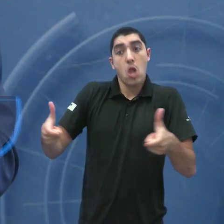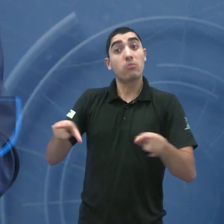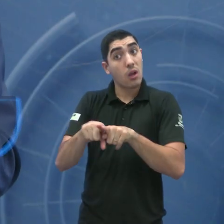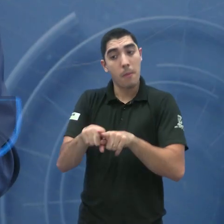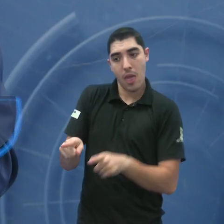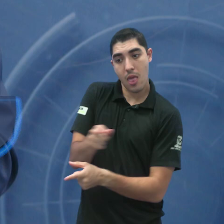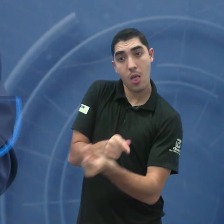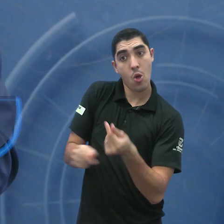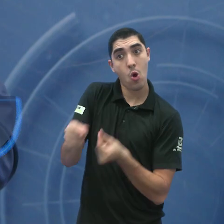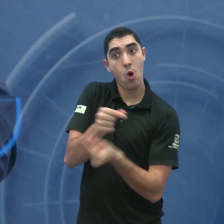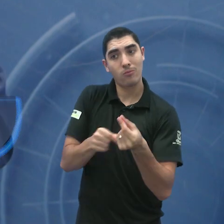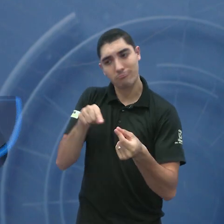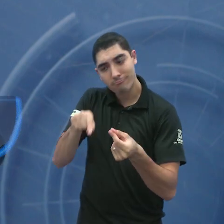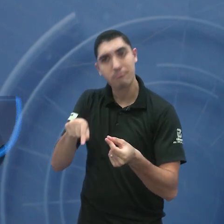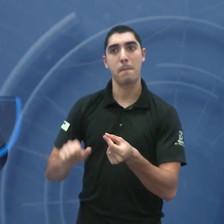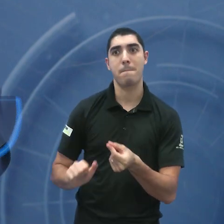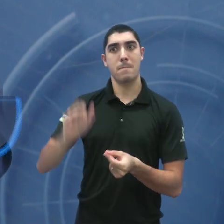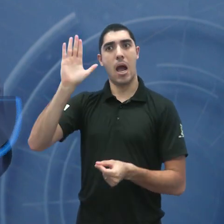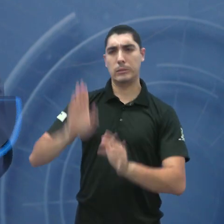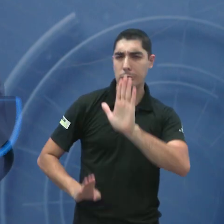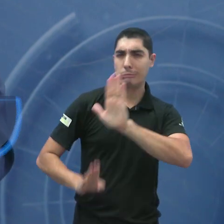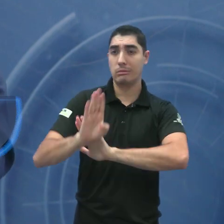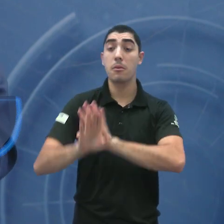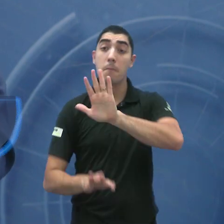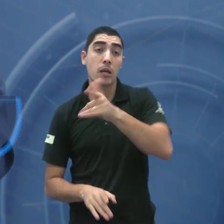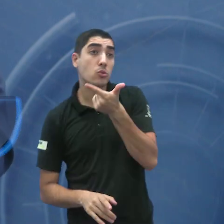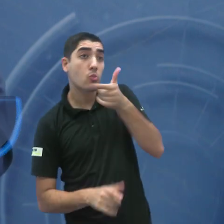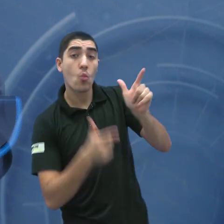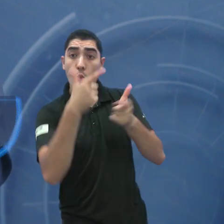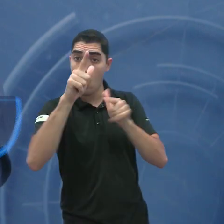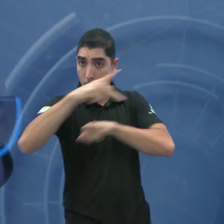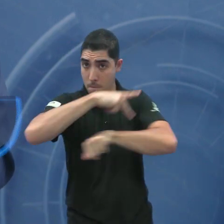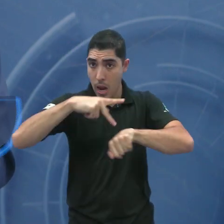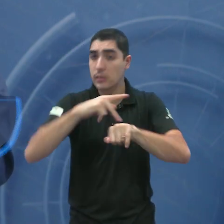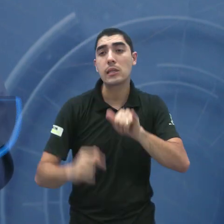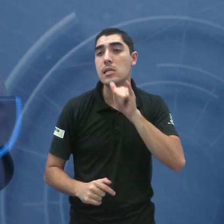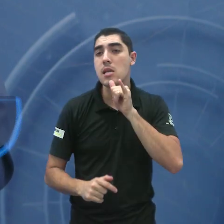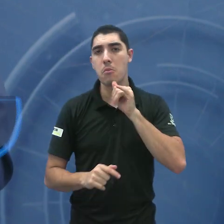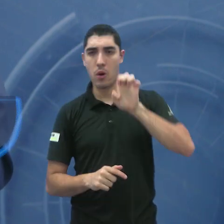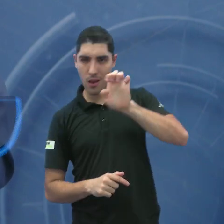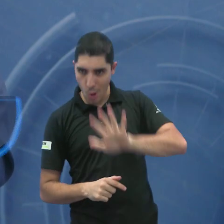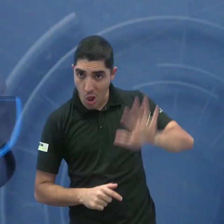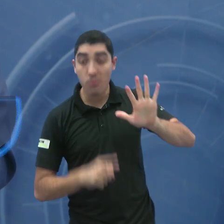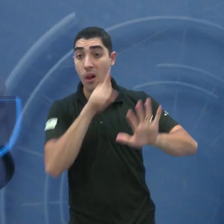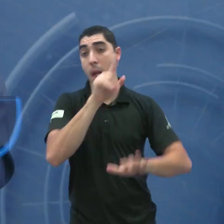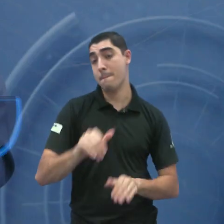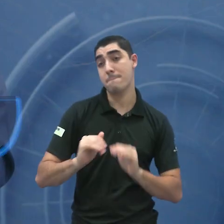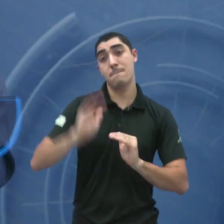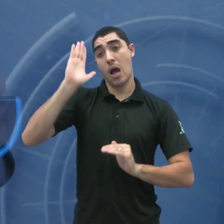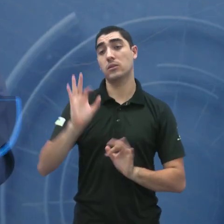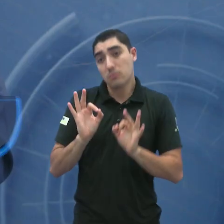Enquanto isso, em outras partes do mundo, como a Europa, os trens ganharam espaço no transporte